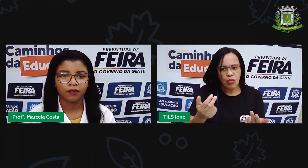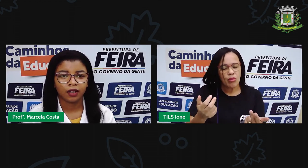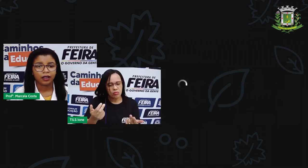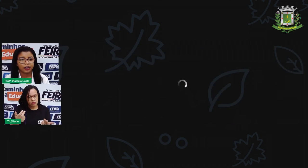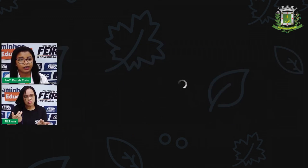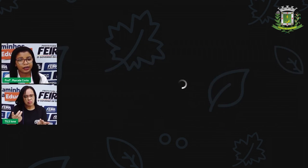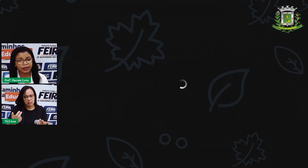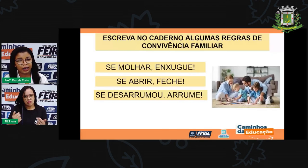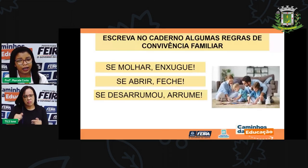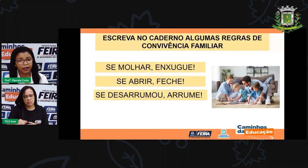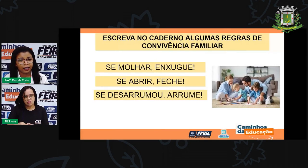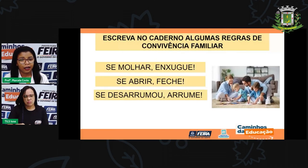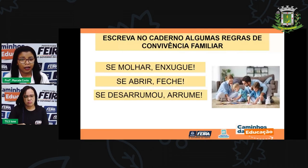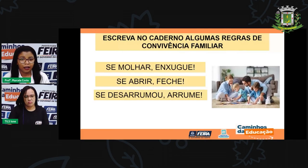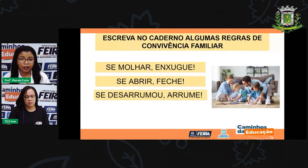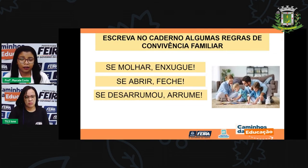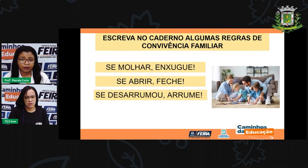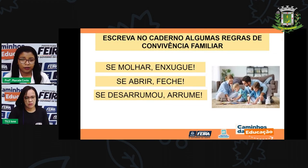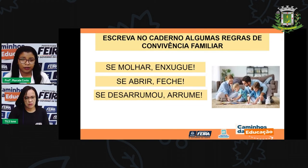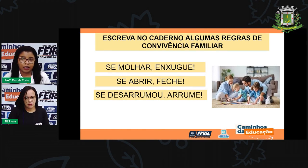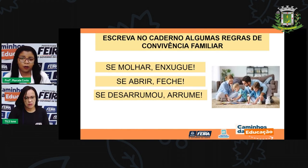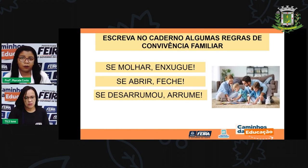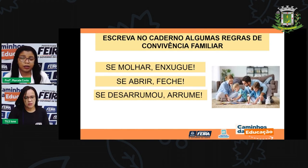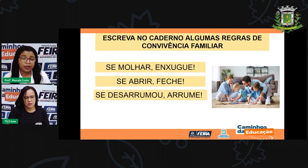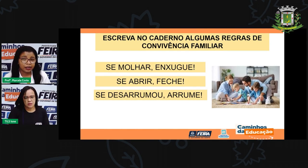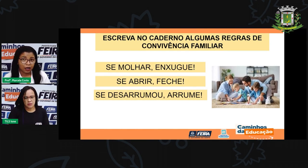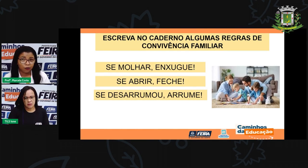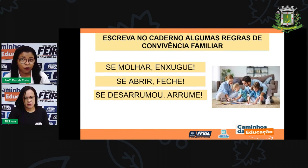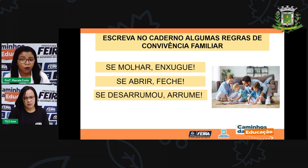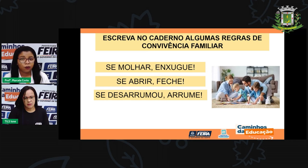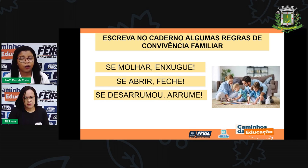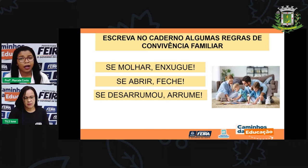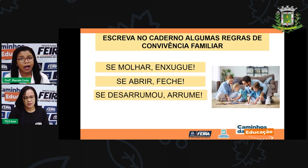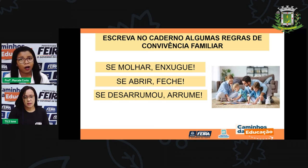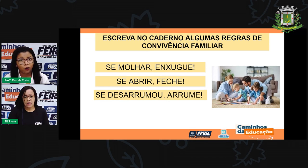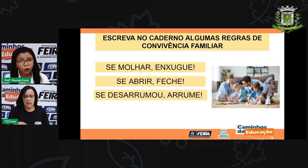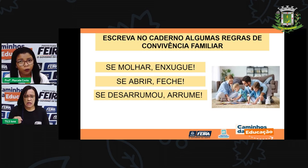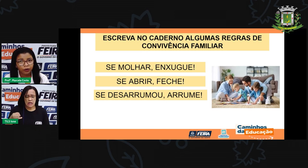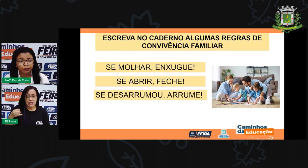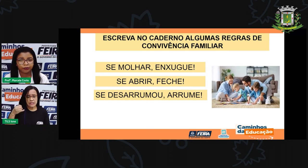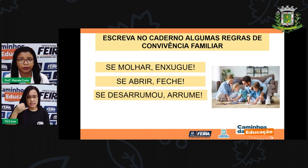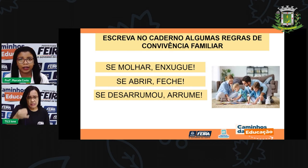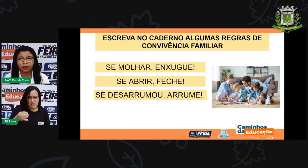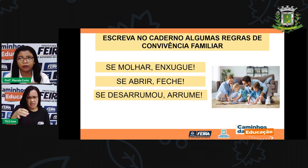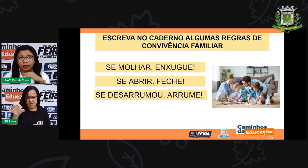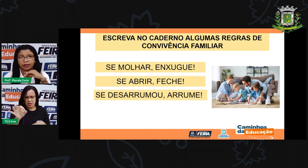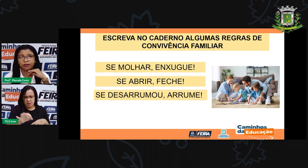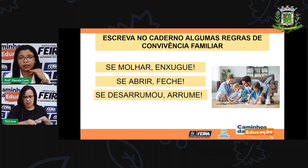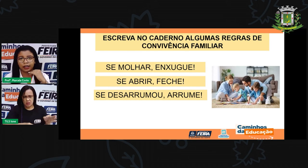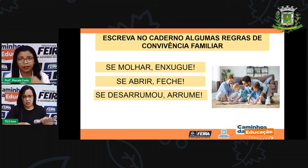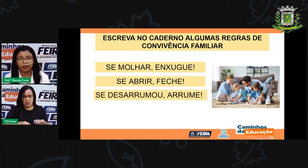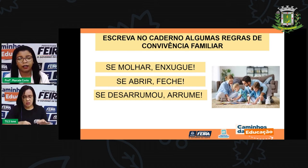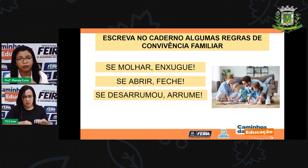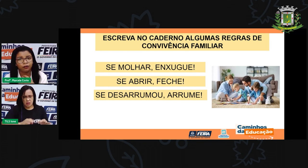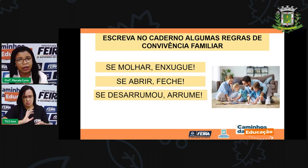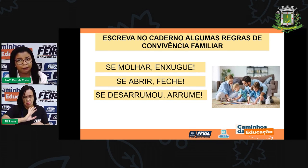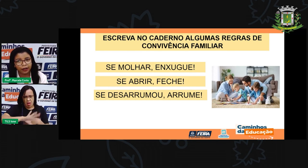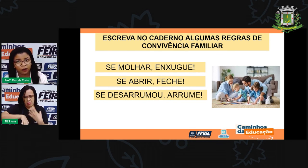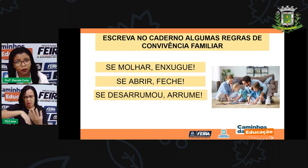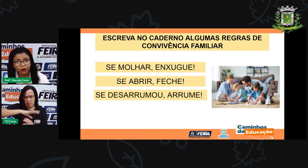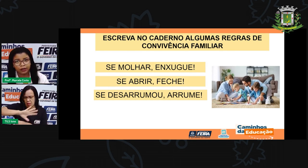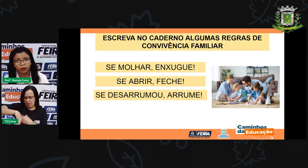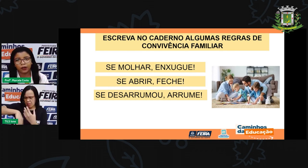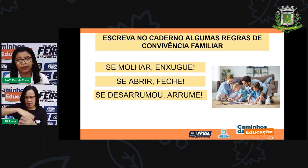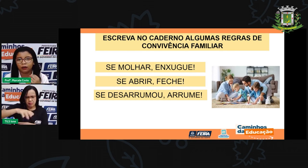a ideia não é que você